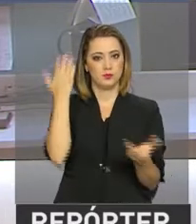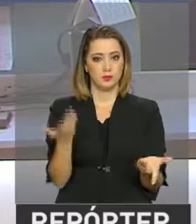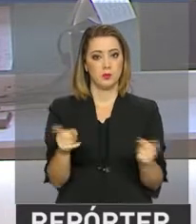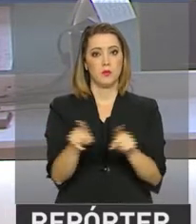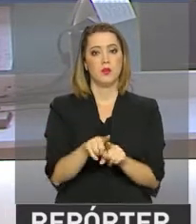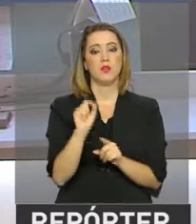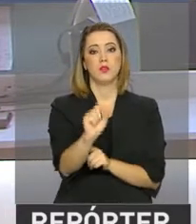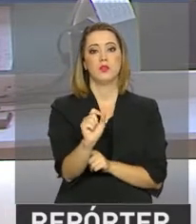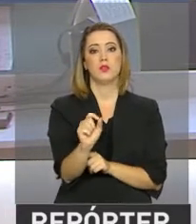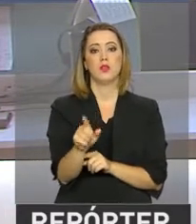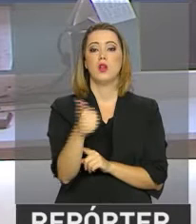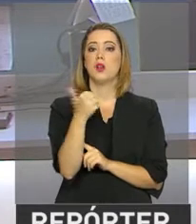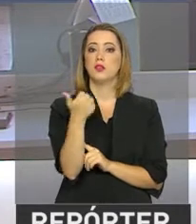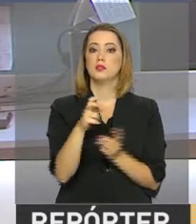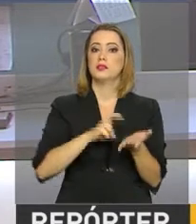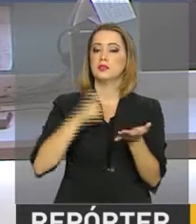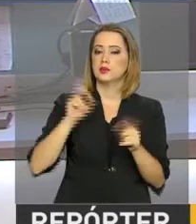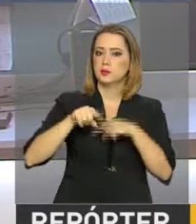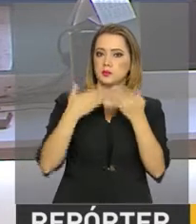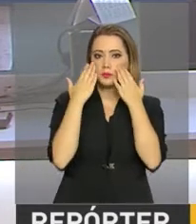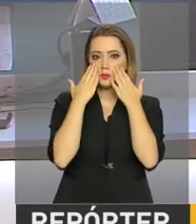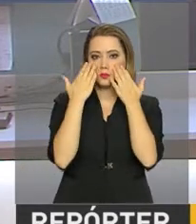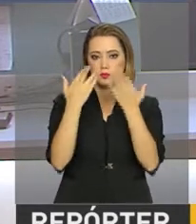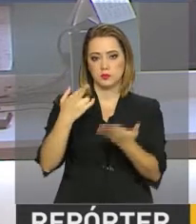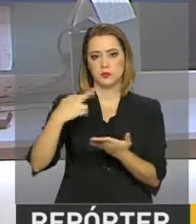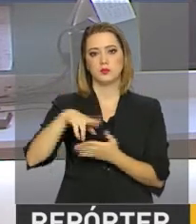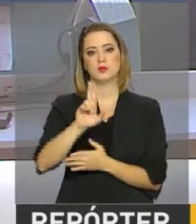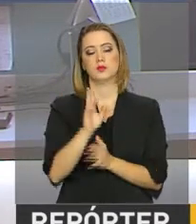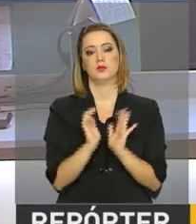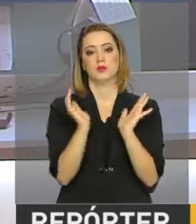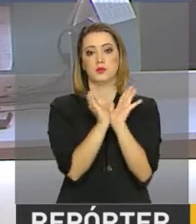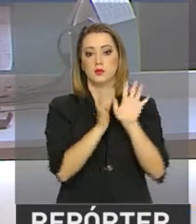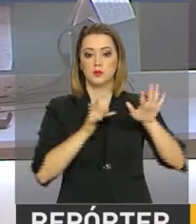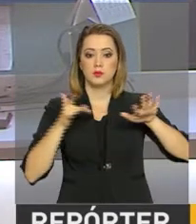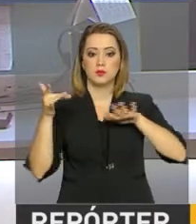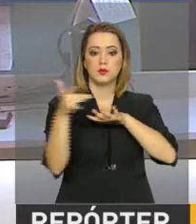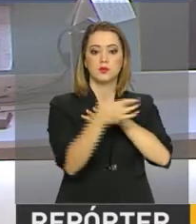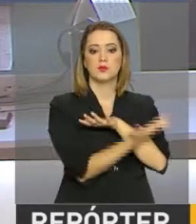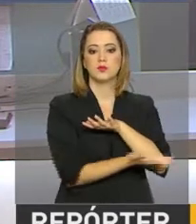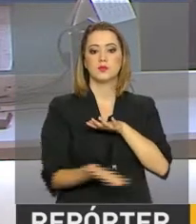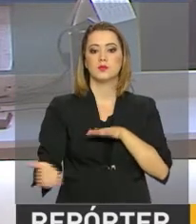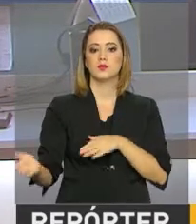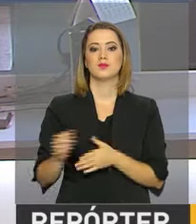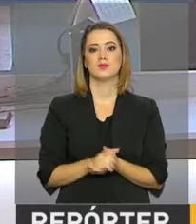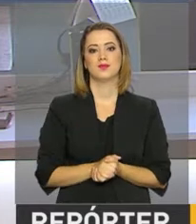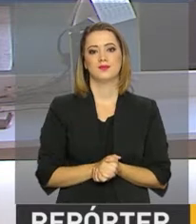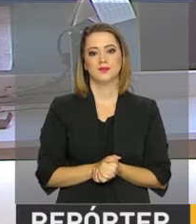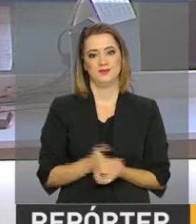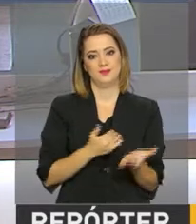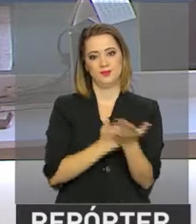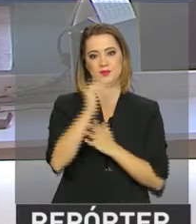grande são paulo e ainda às 11 da manhã na próxima edição do repórter nbr acompanhe as novidades também pelas nossas redes sociais